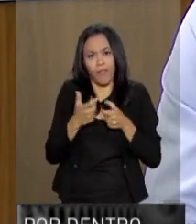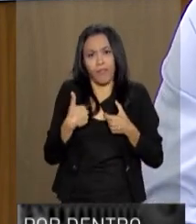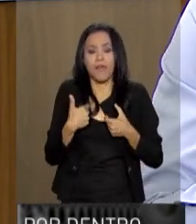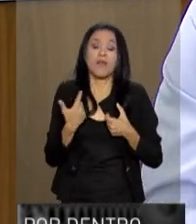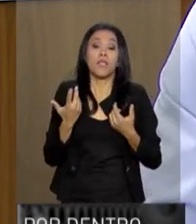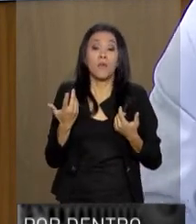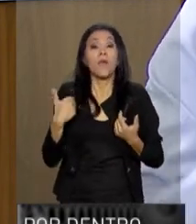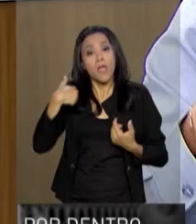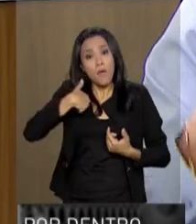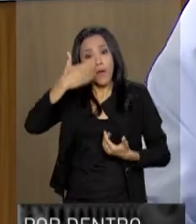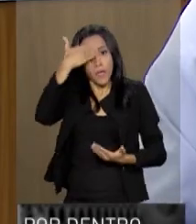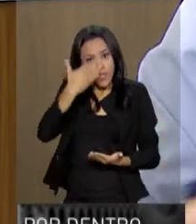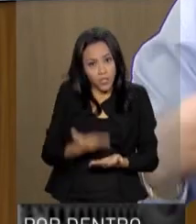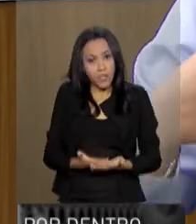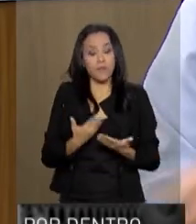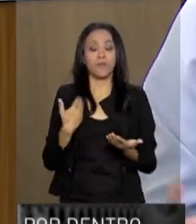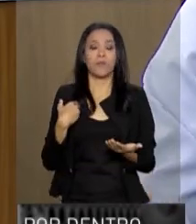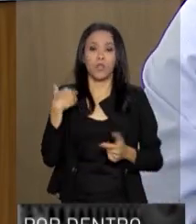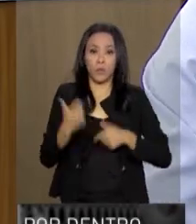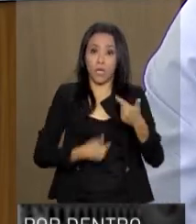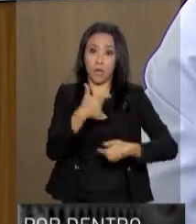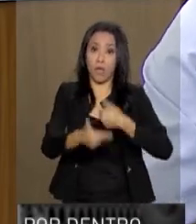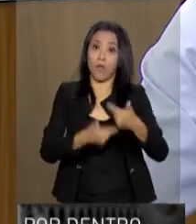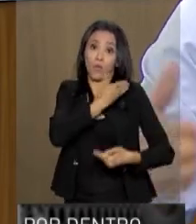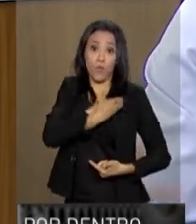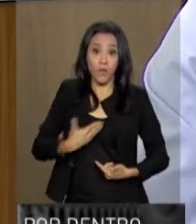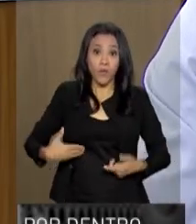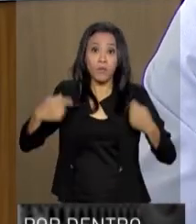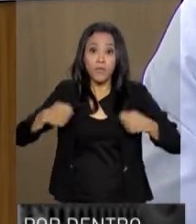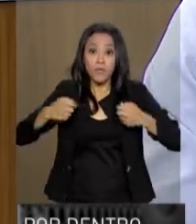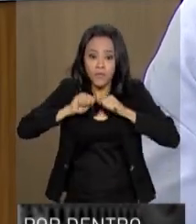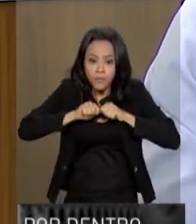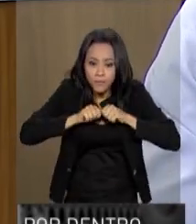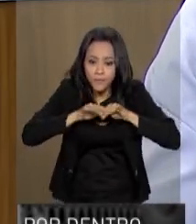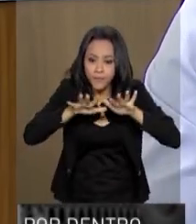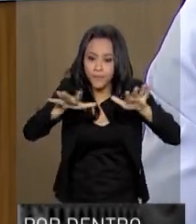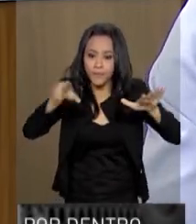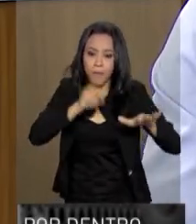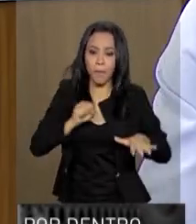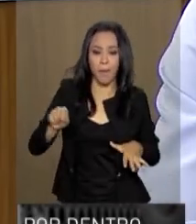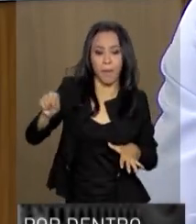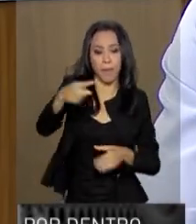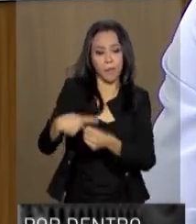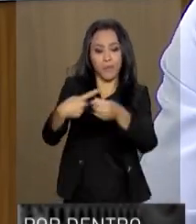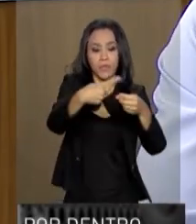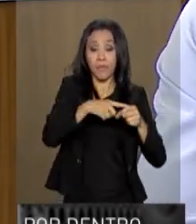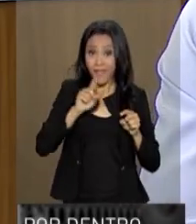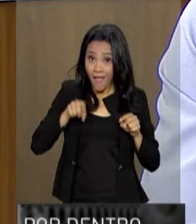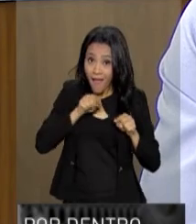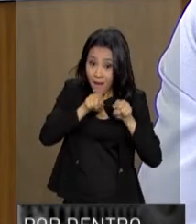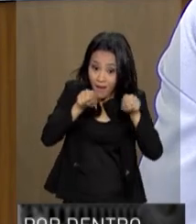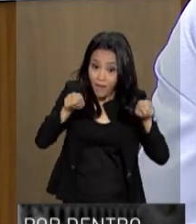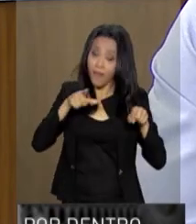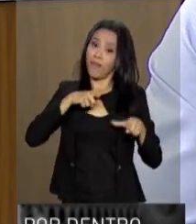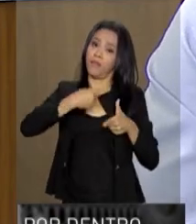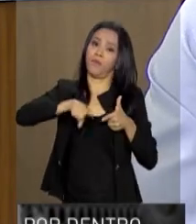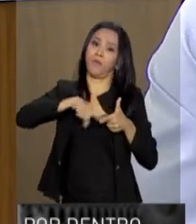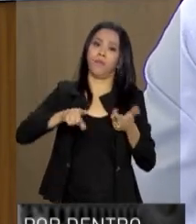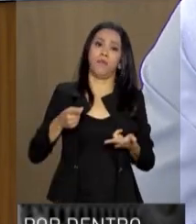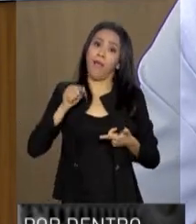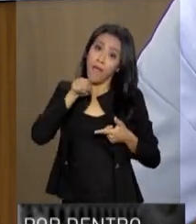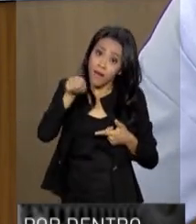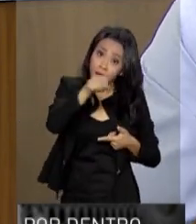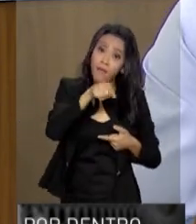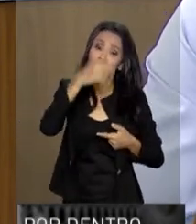elas têm que acontecer nos municípios nas comunidades que é onde os problemas residem e é onde as pessoas estão